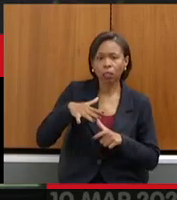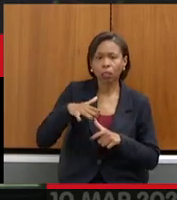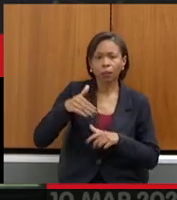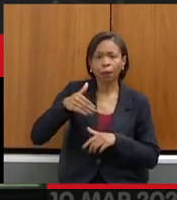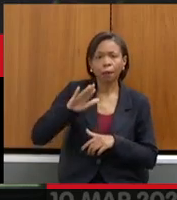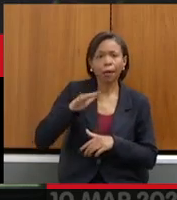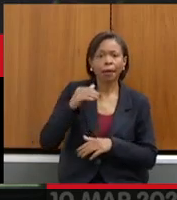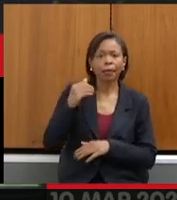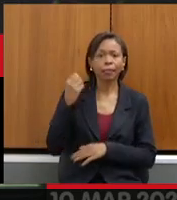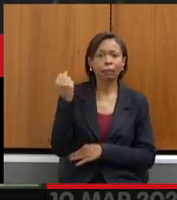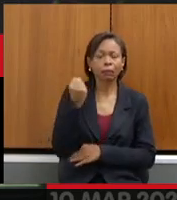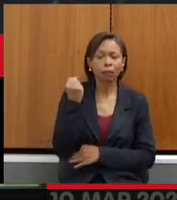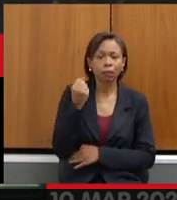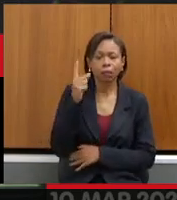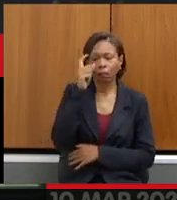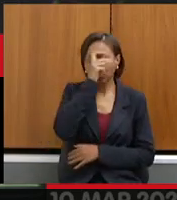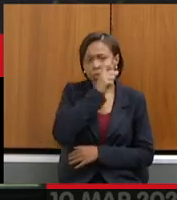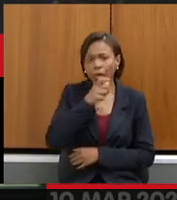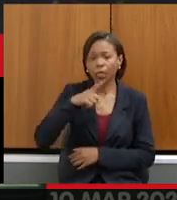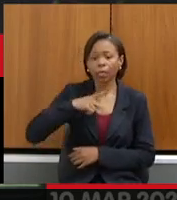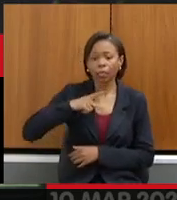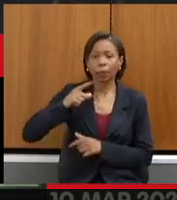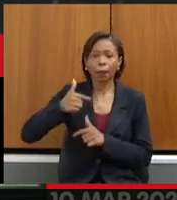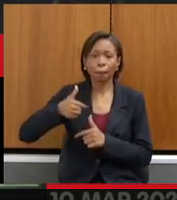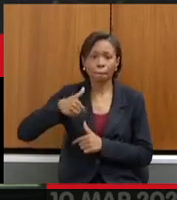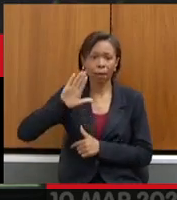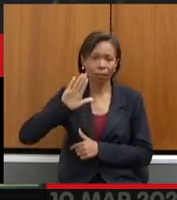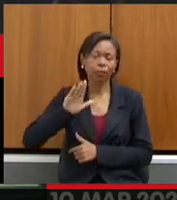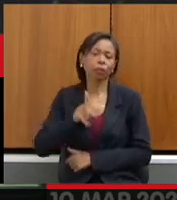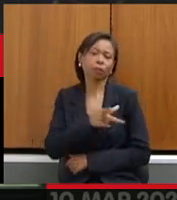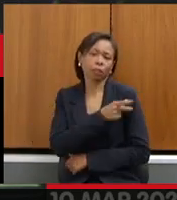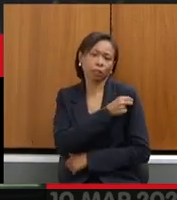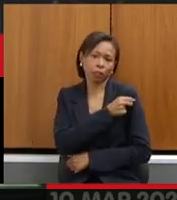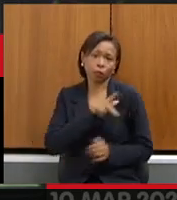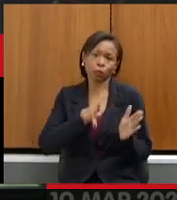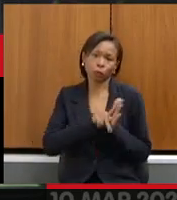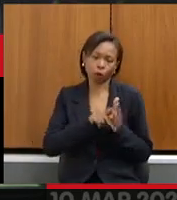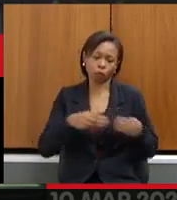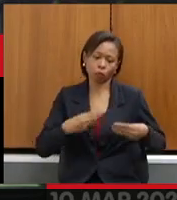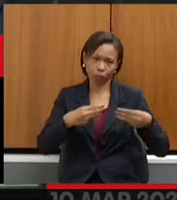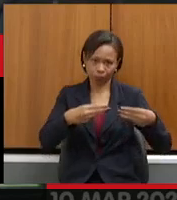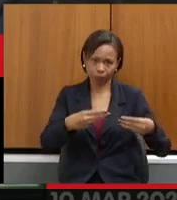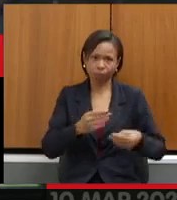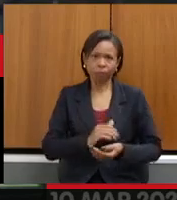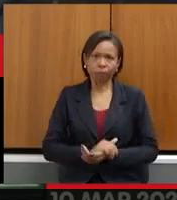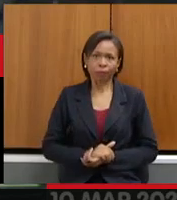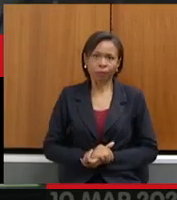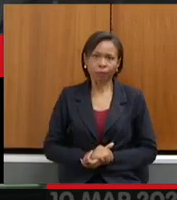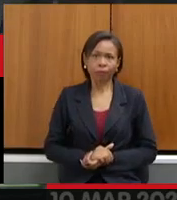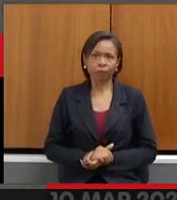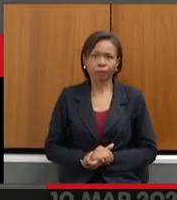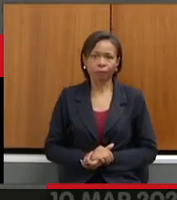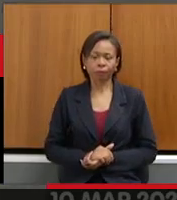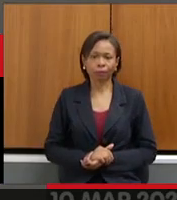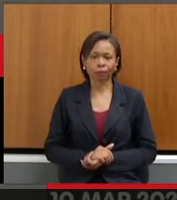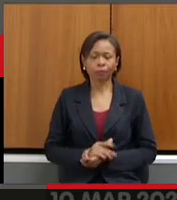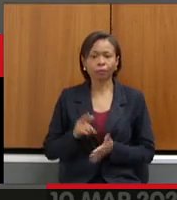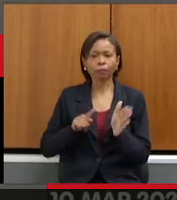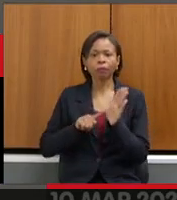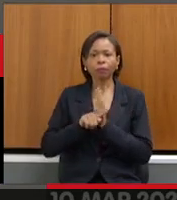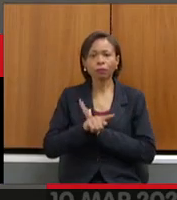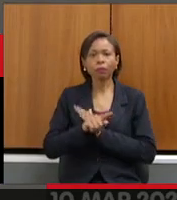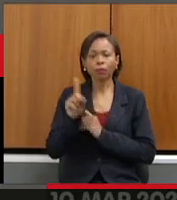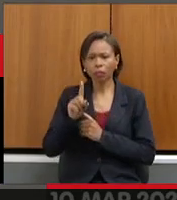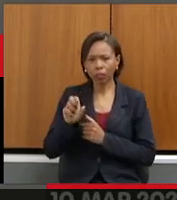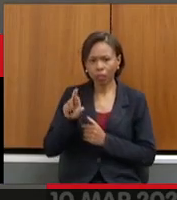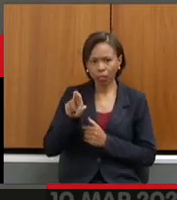é um pouco mais vacina é enviadas pelo Ministério é muito obrigado pergunta ao Deputado